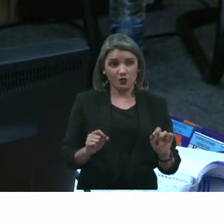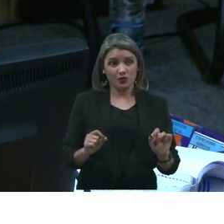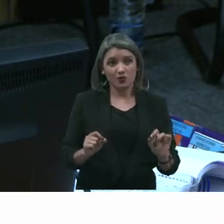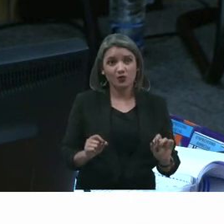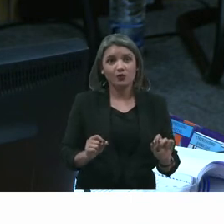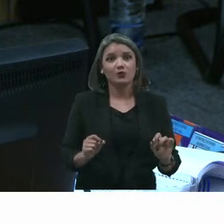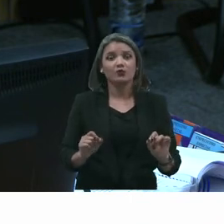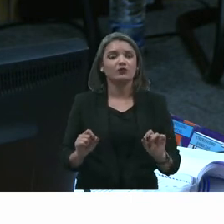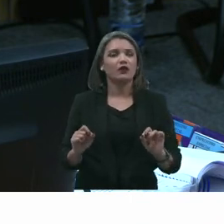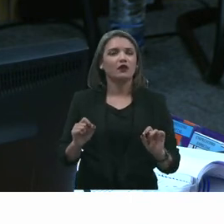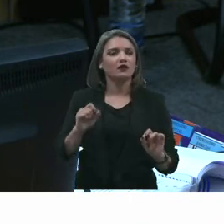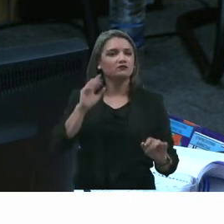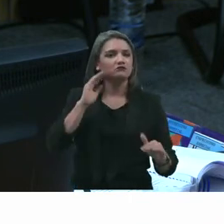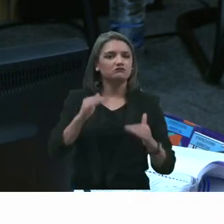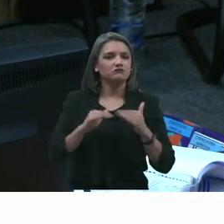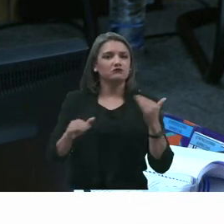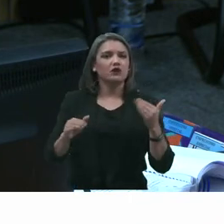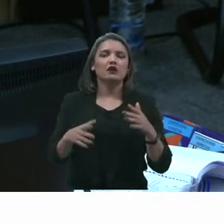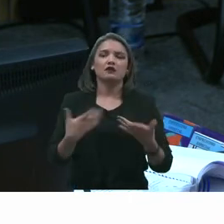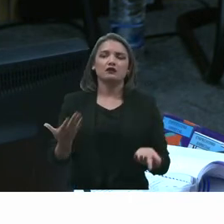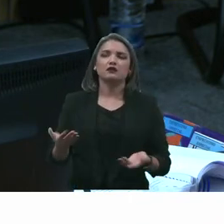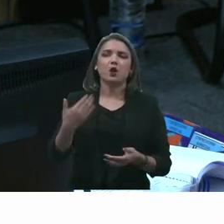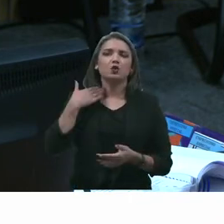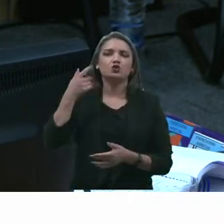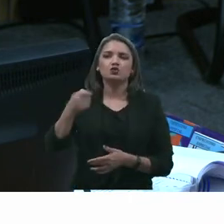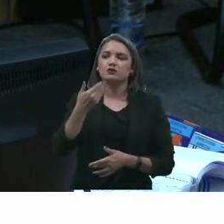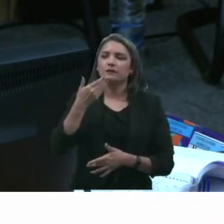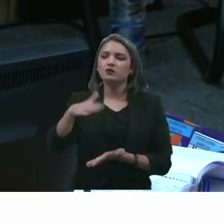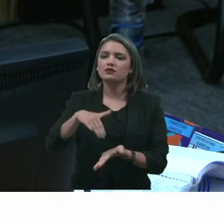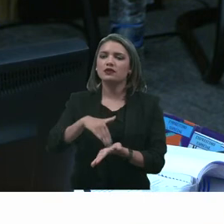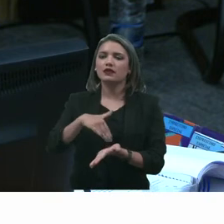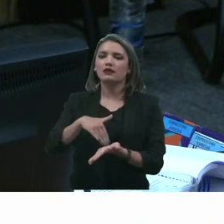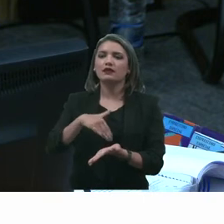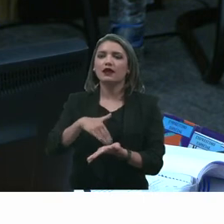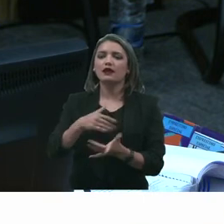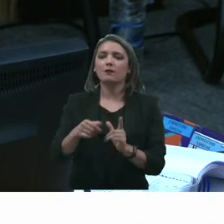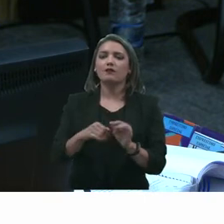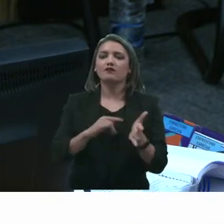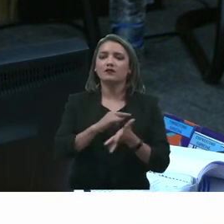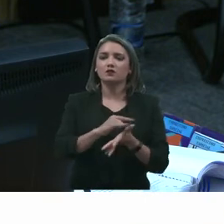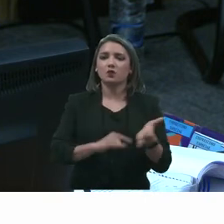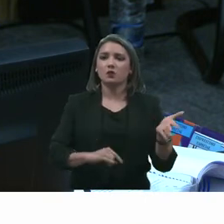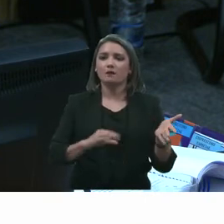diante disso, o magistrado requereu à secretaria que exarasse certidão.